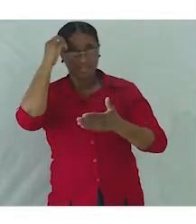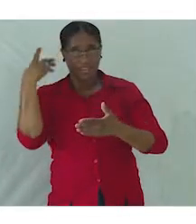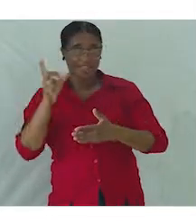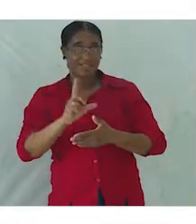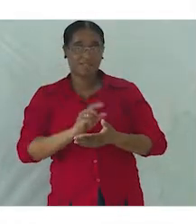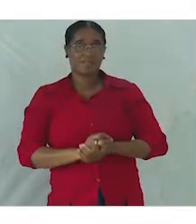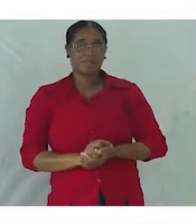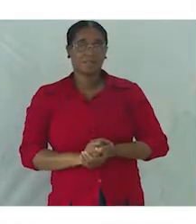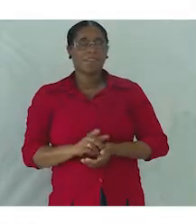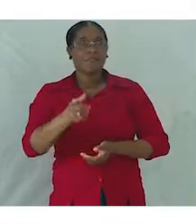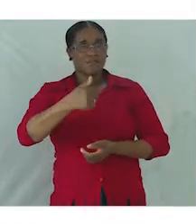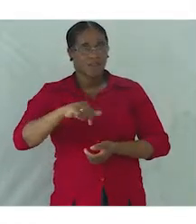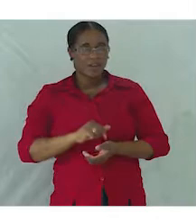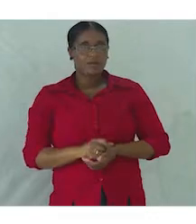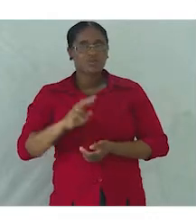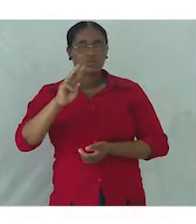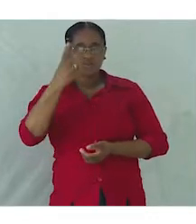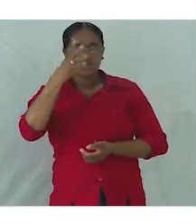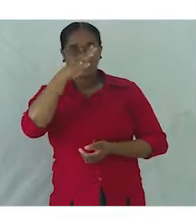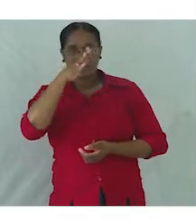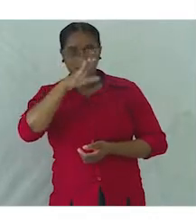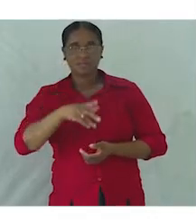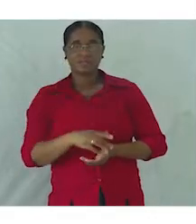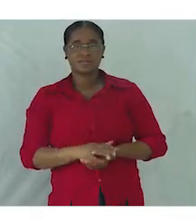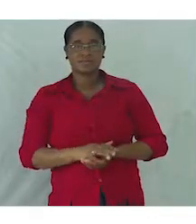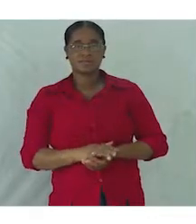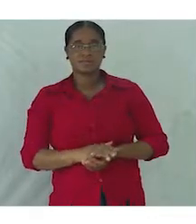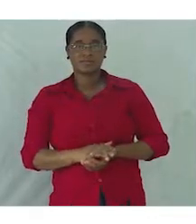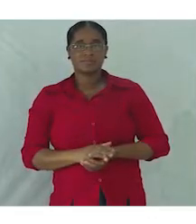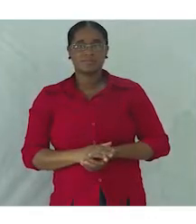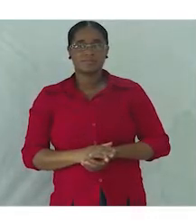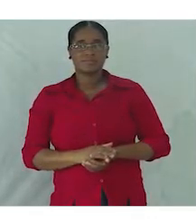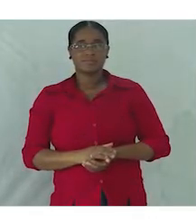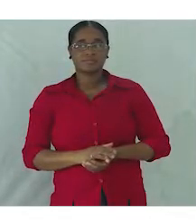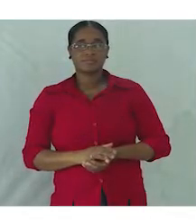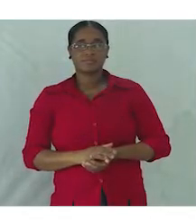esqueçam. Vamos para a segunda atividade.